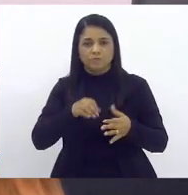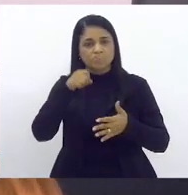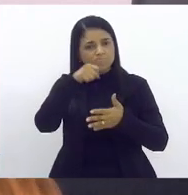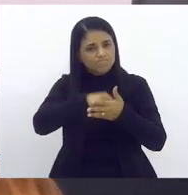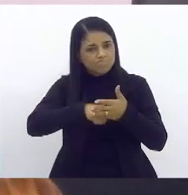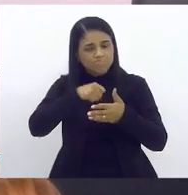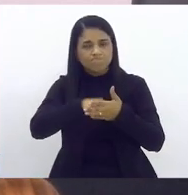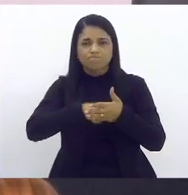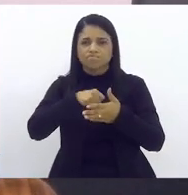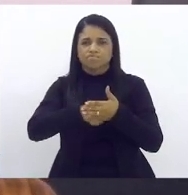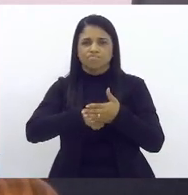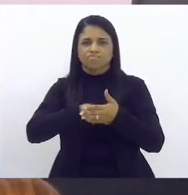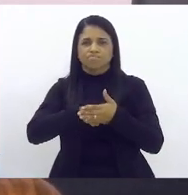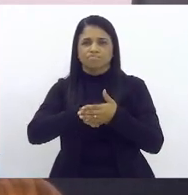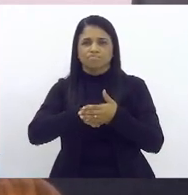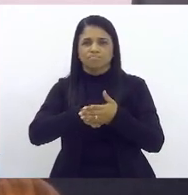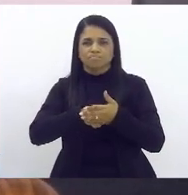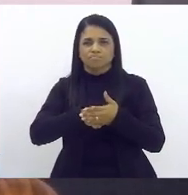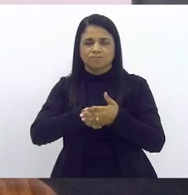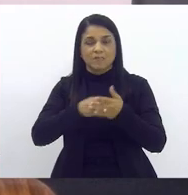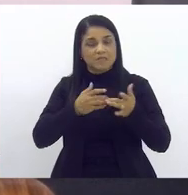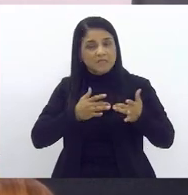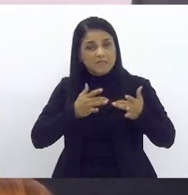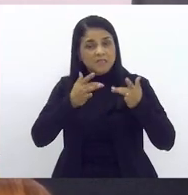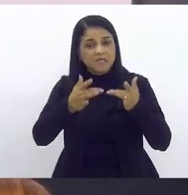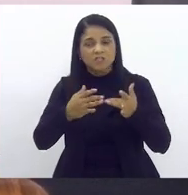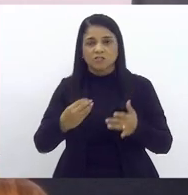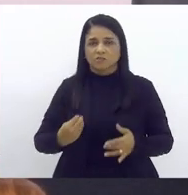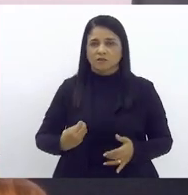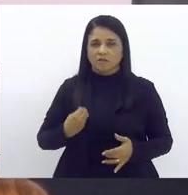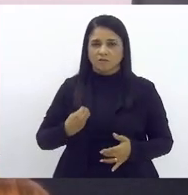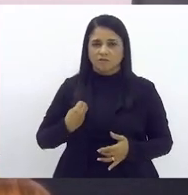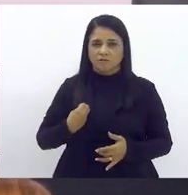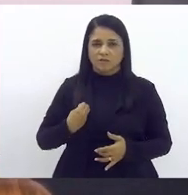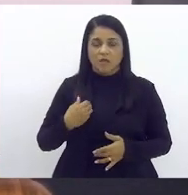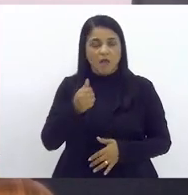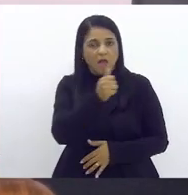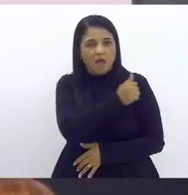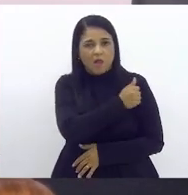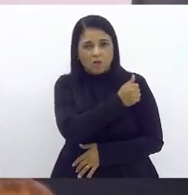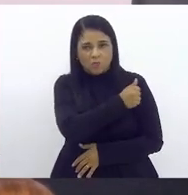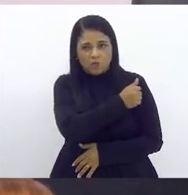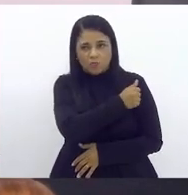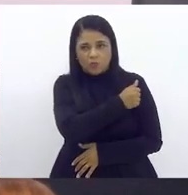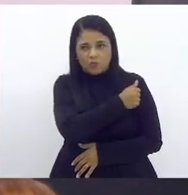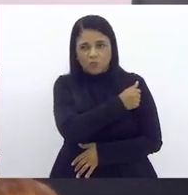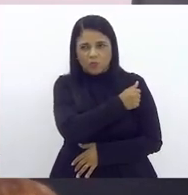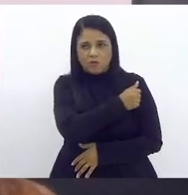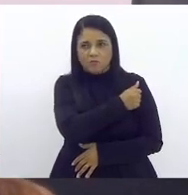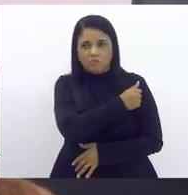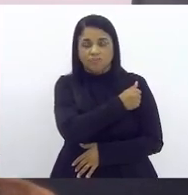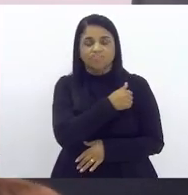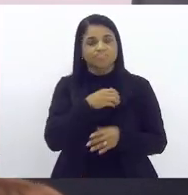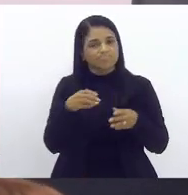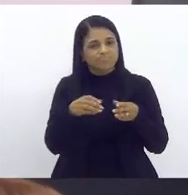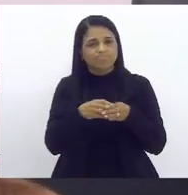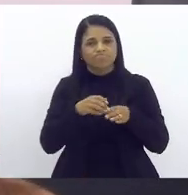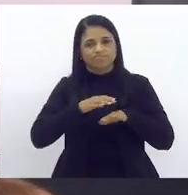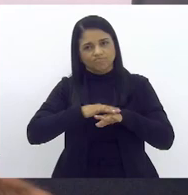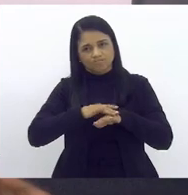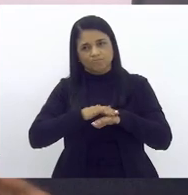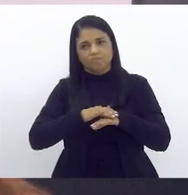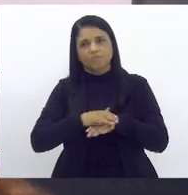batalhamos para isso. Nós dedicamos a nossa vida aos nossos alunos. GG. A categoria está adoecida.